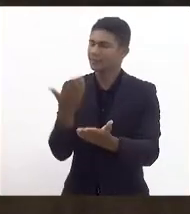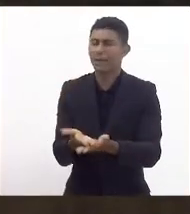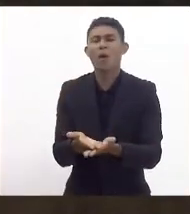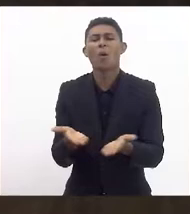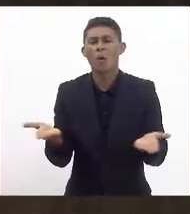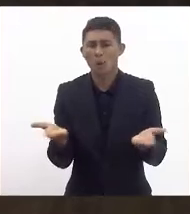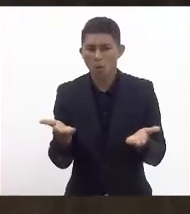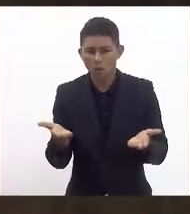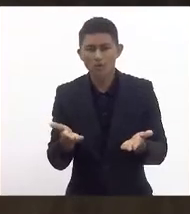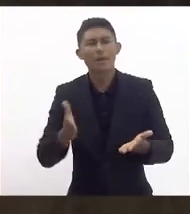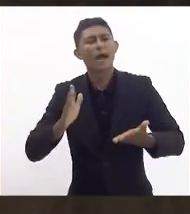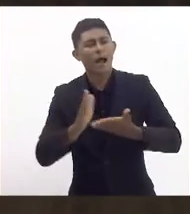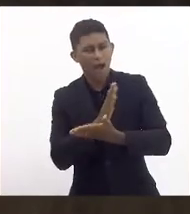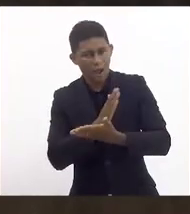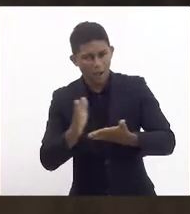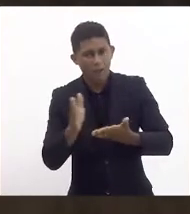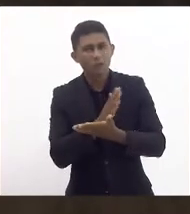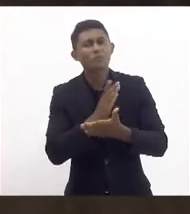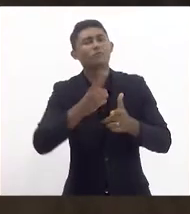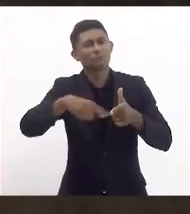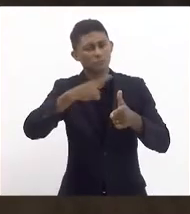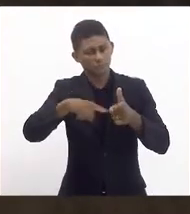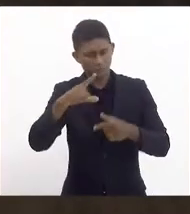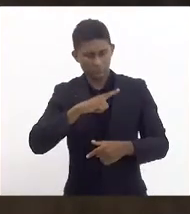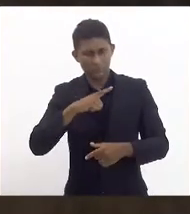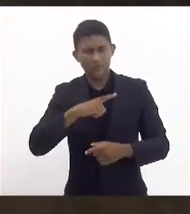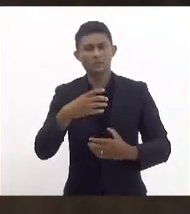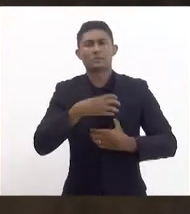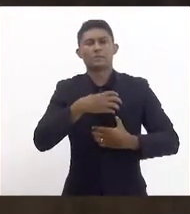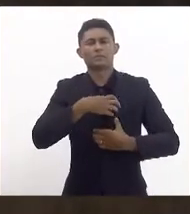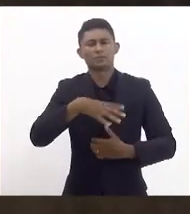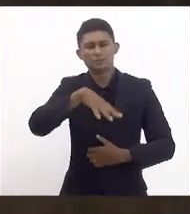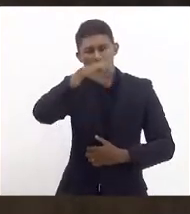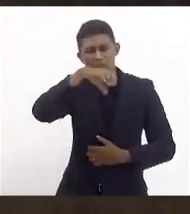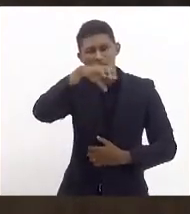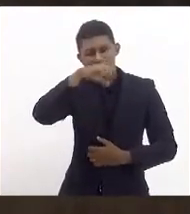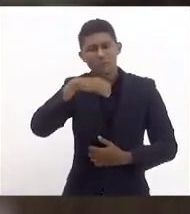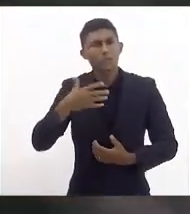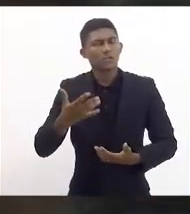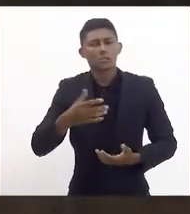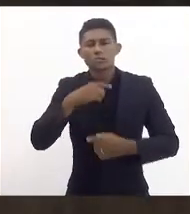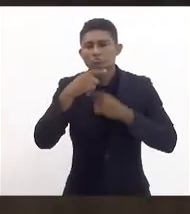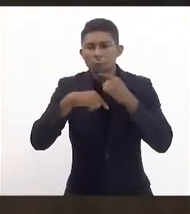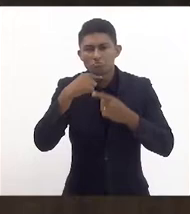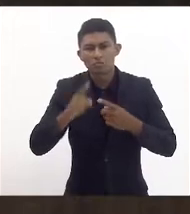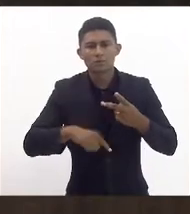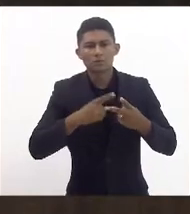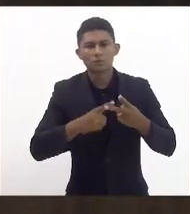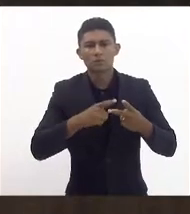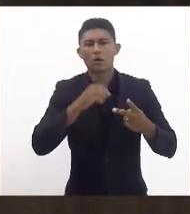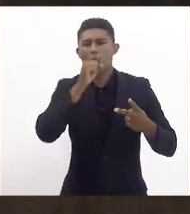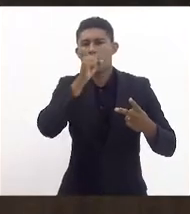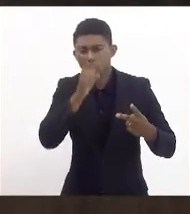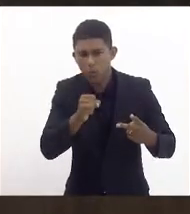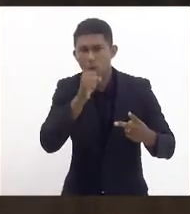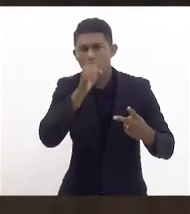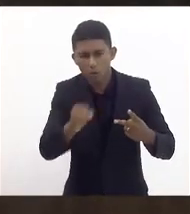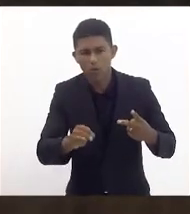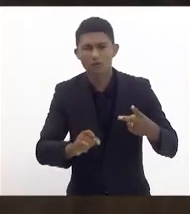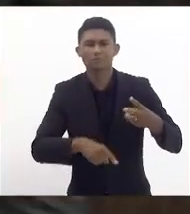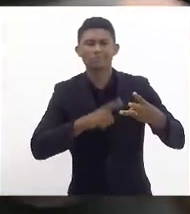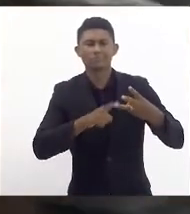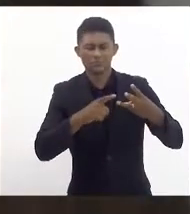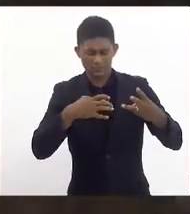que inclui desde sintomas como falta de ar, tosse, dor torácica,